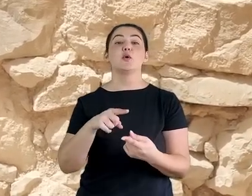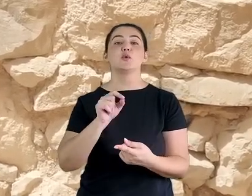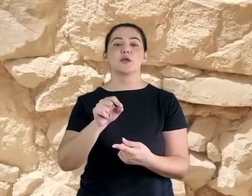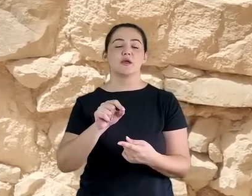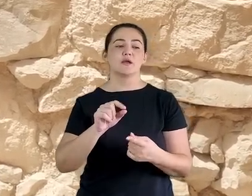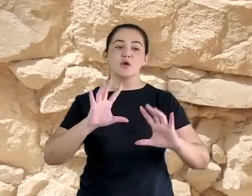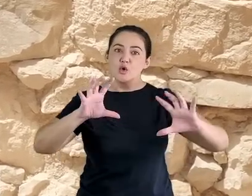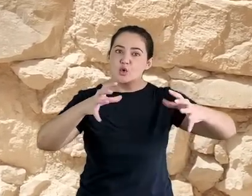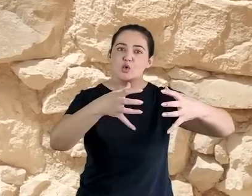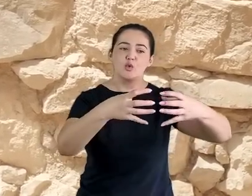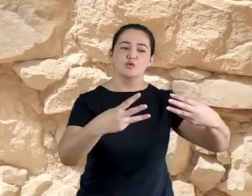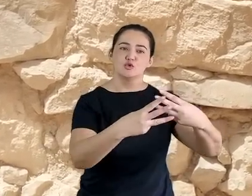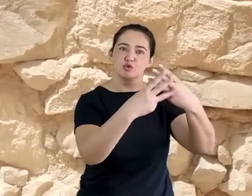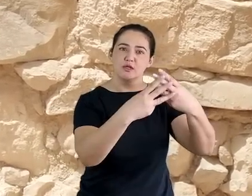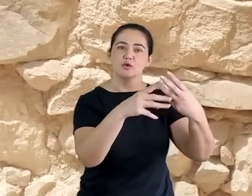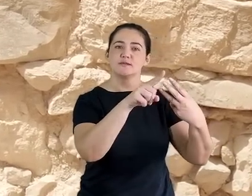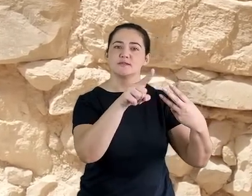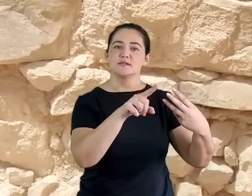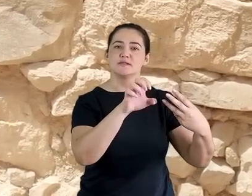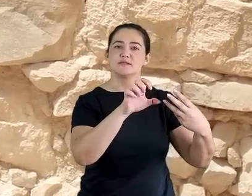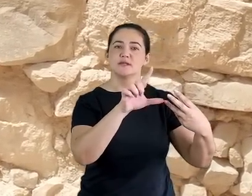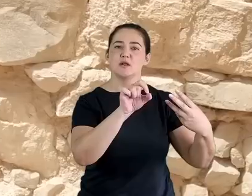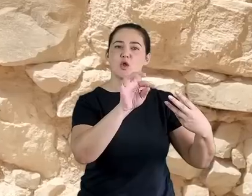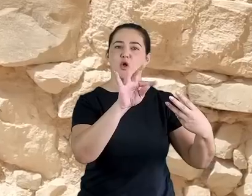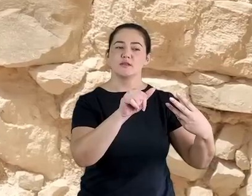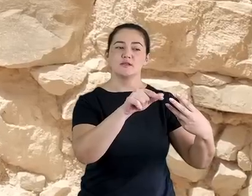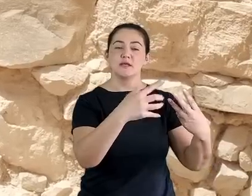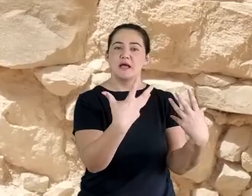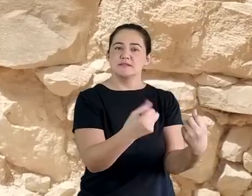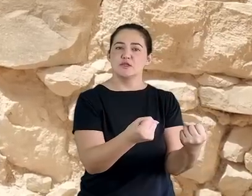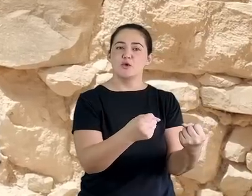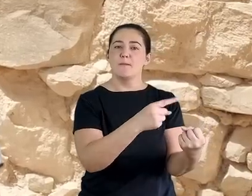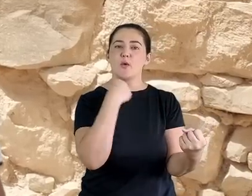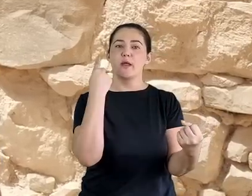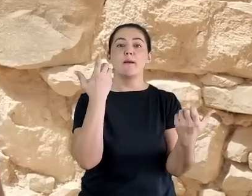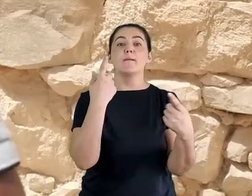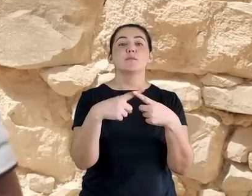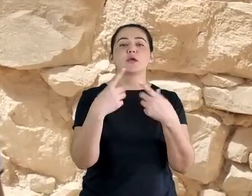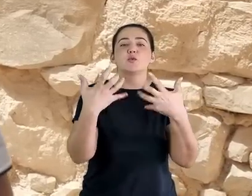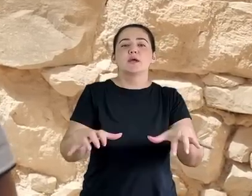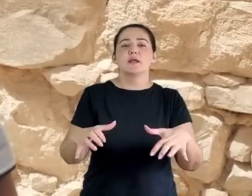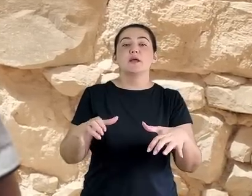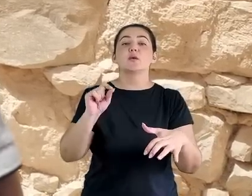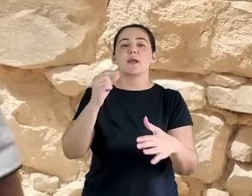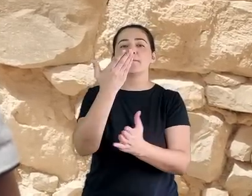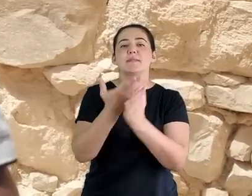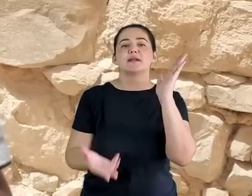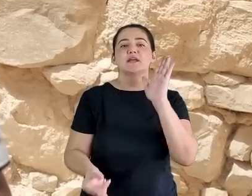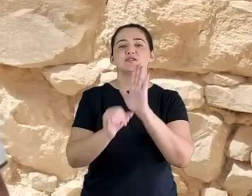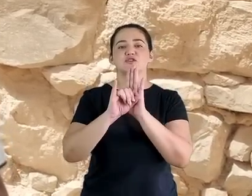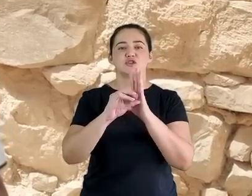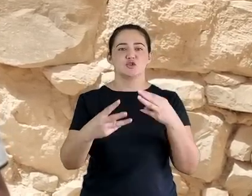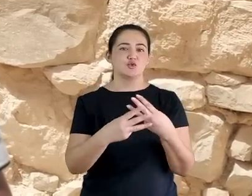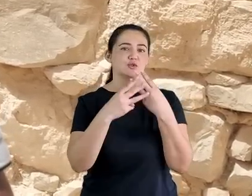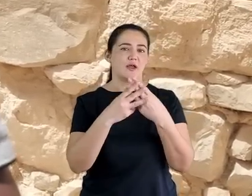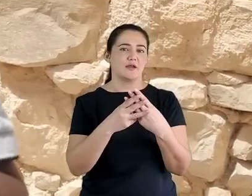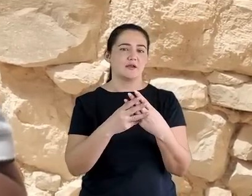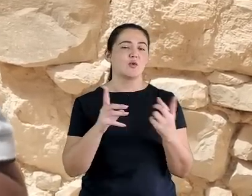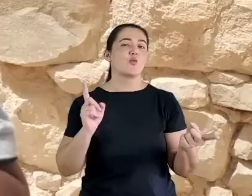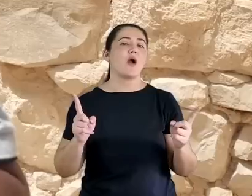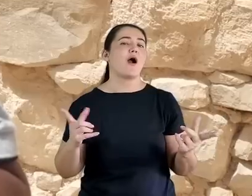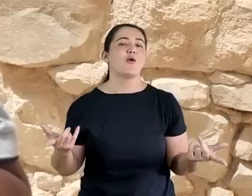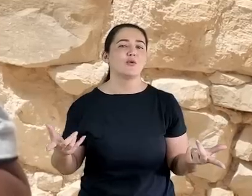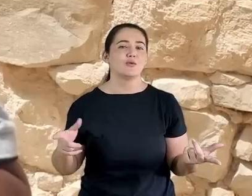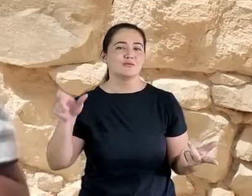um grupo de zelotas que preferiram morrer para não perder a sua identidade judaica. Seja como for, fica